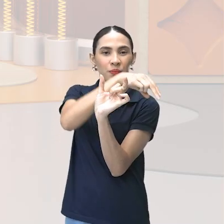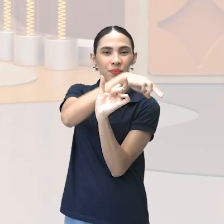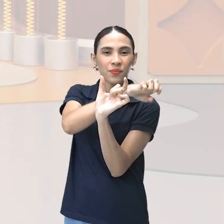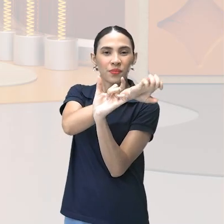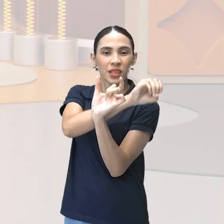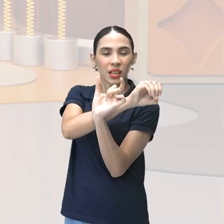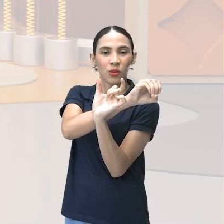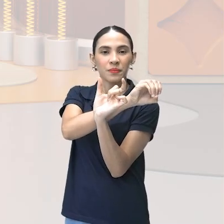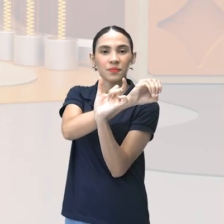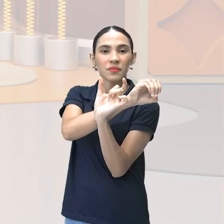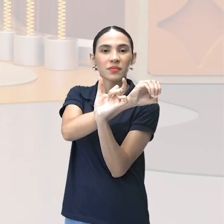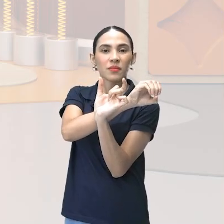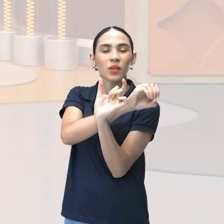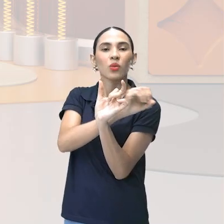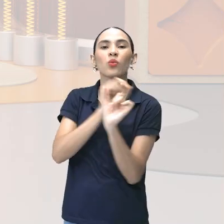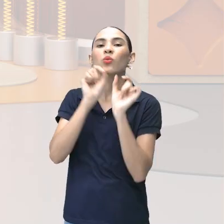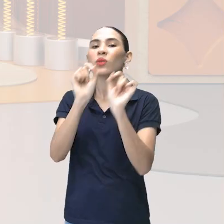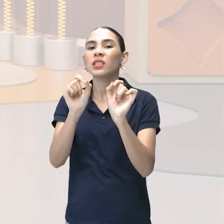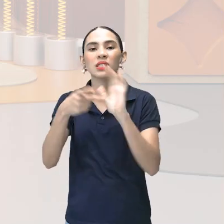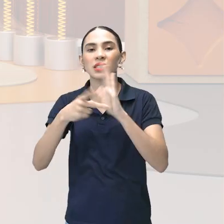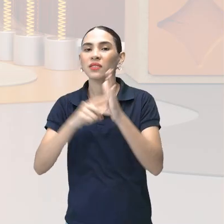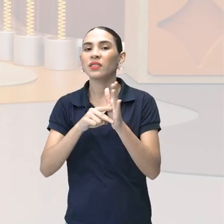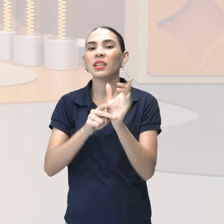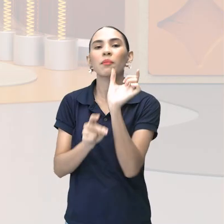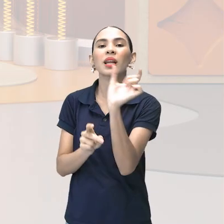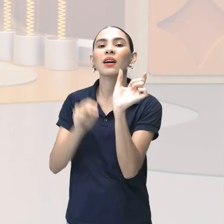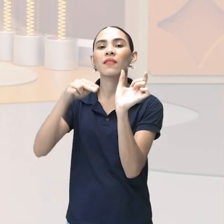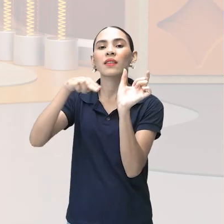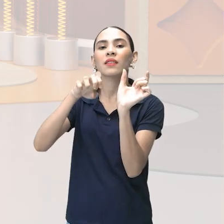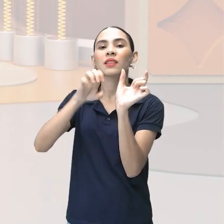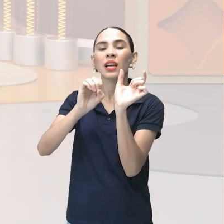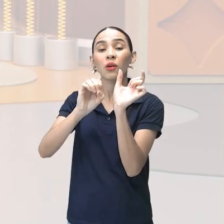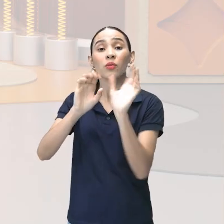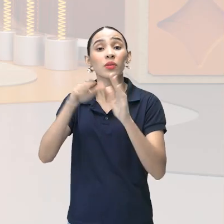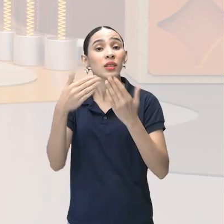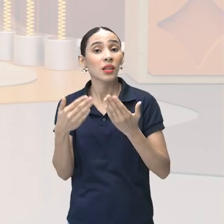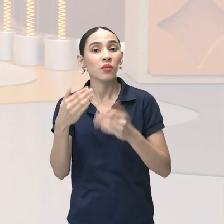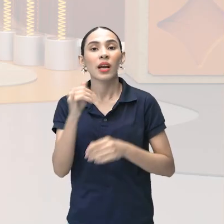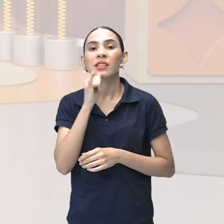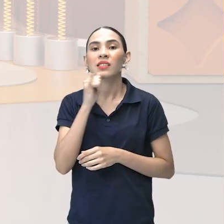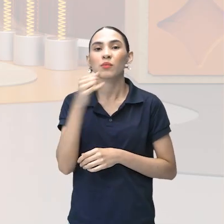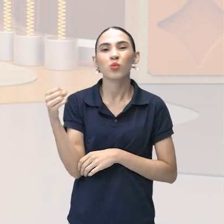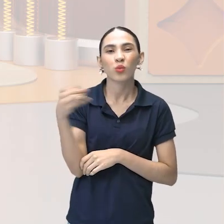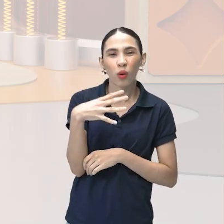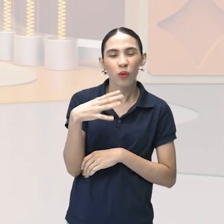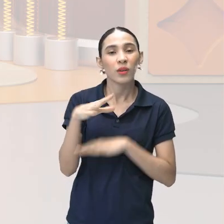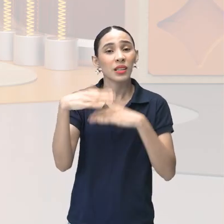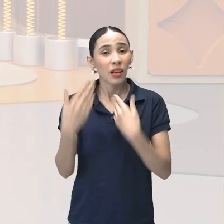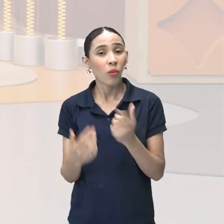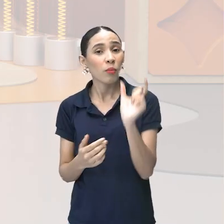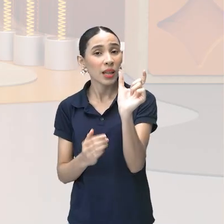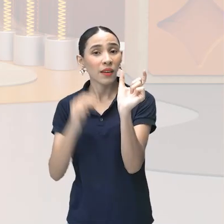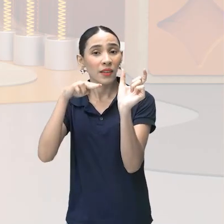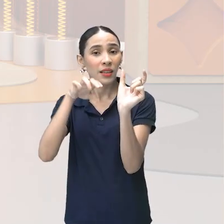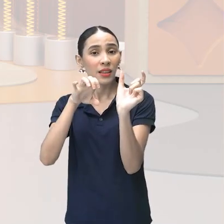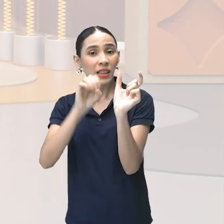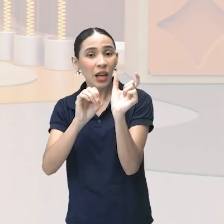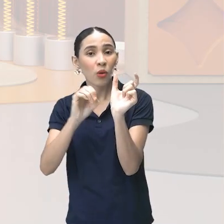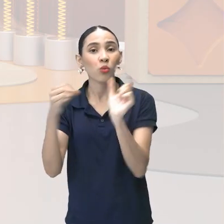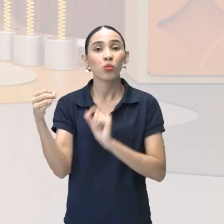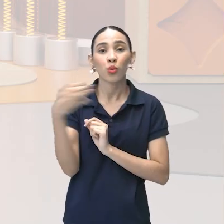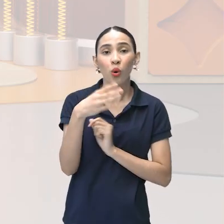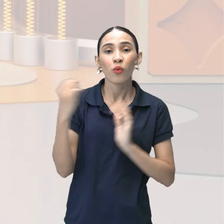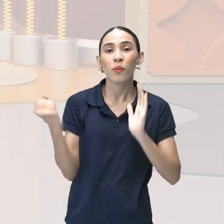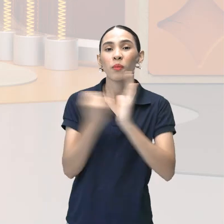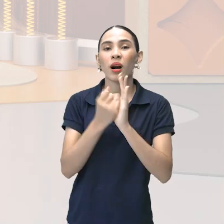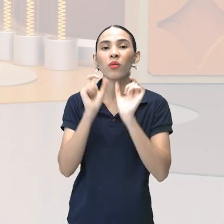neo ali, né? Então, o que o neo significa, professor? O neo significa novo. Então, a palavra neocolonialismo